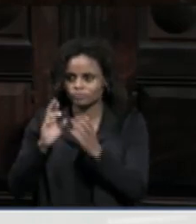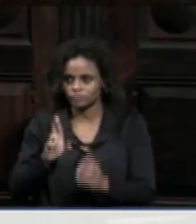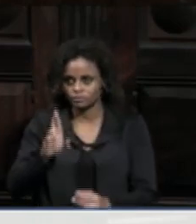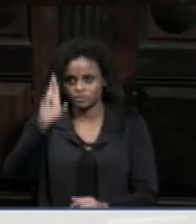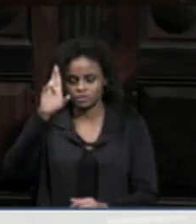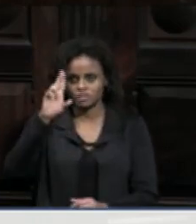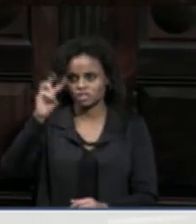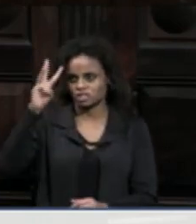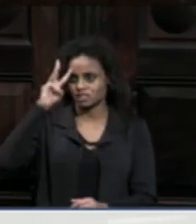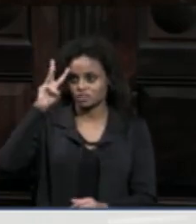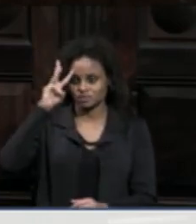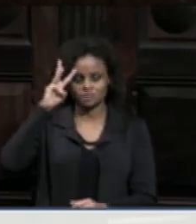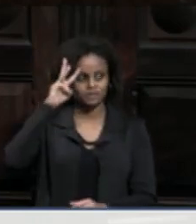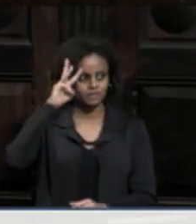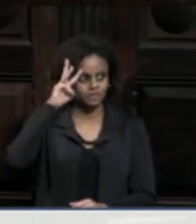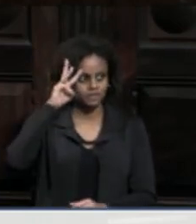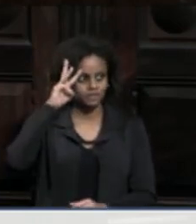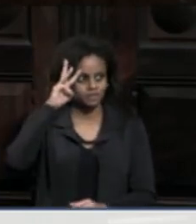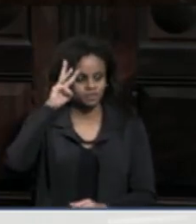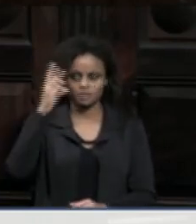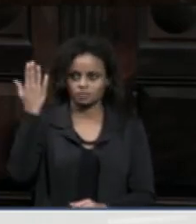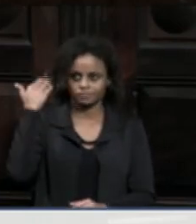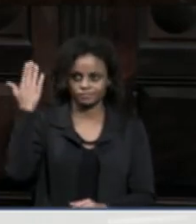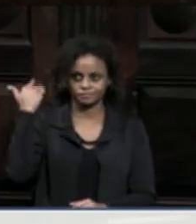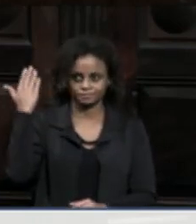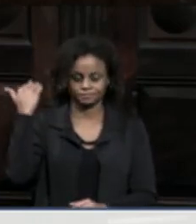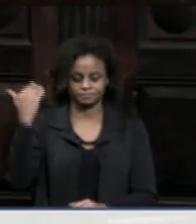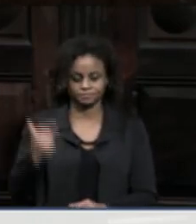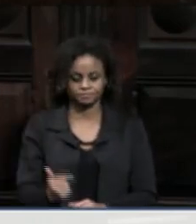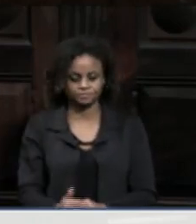na terça-feira passada,